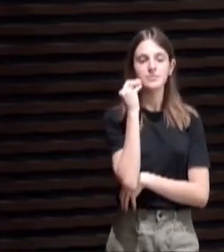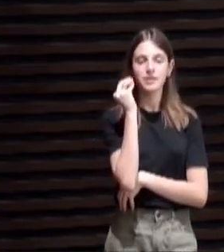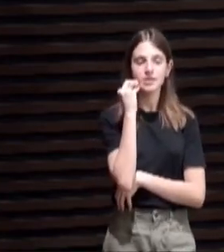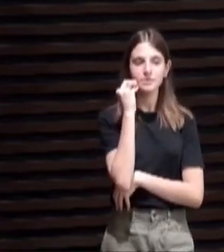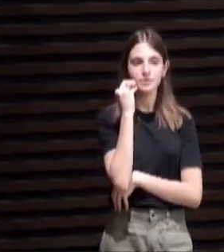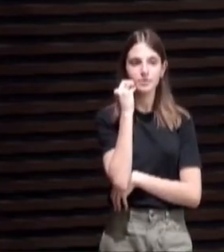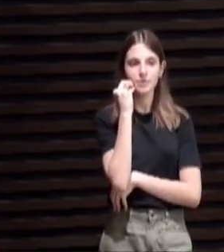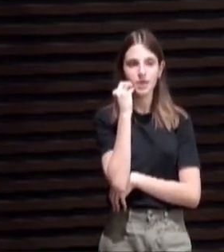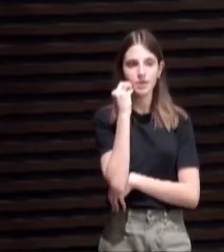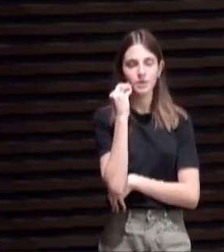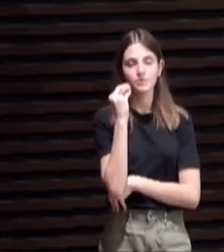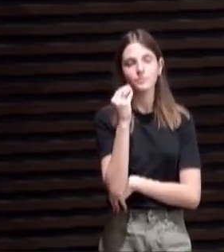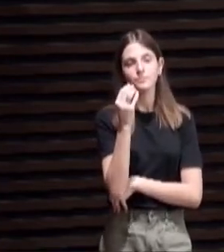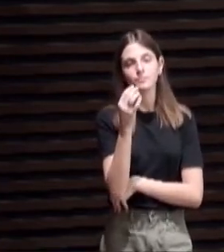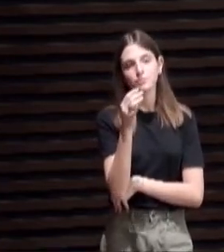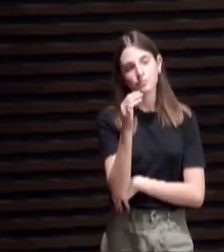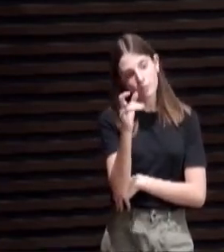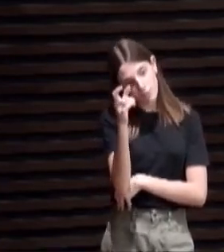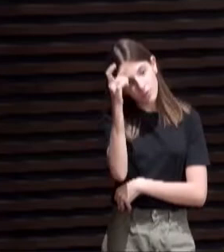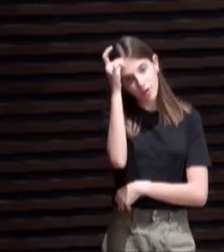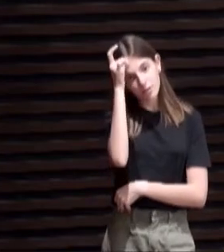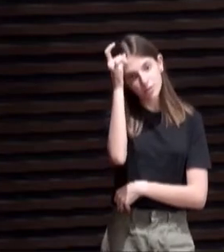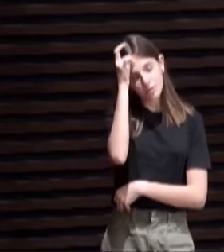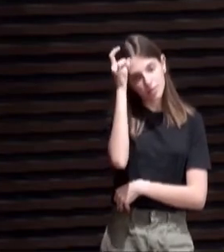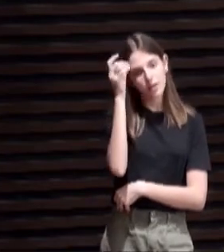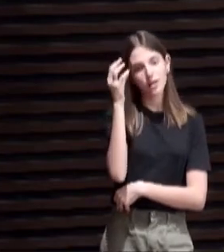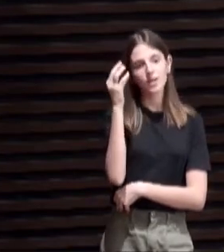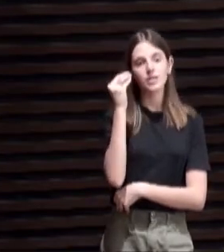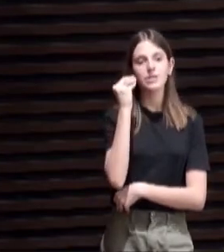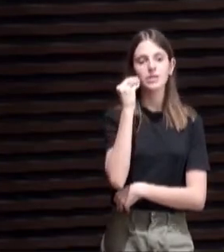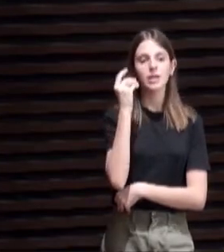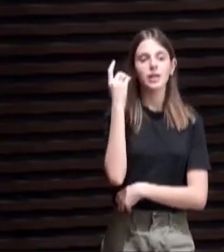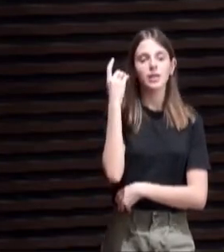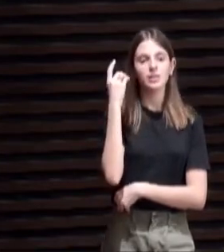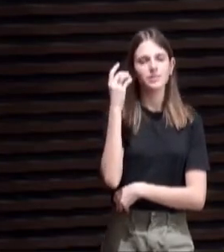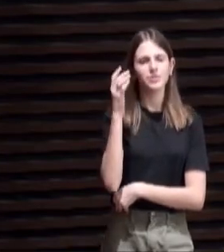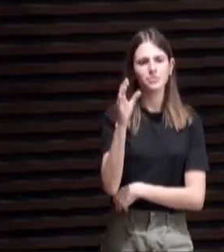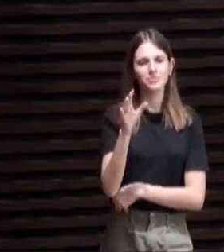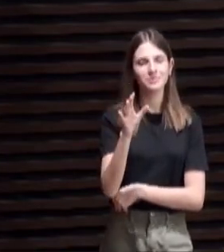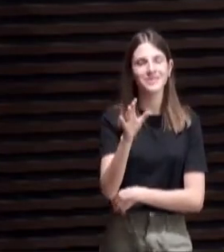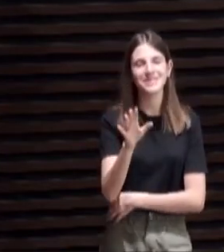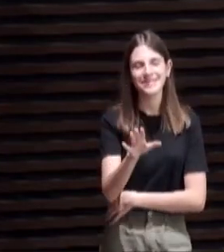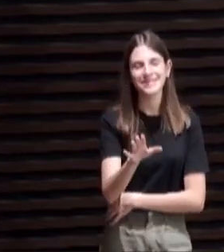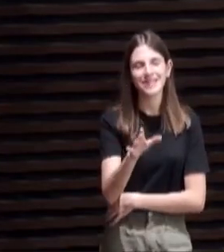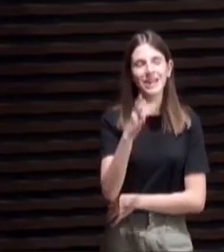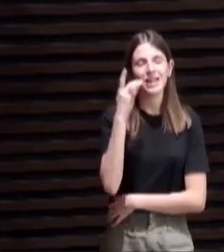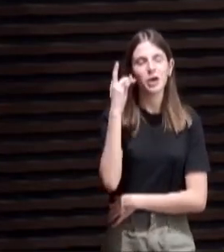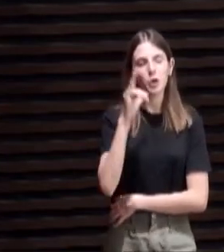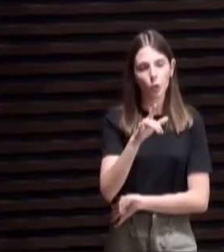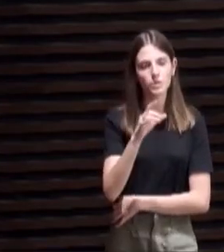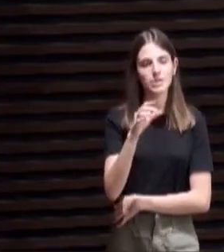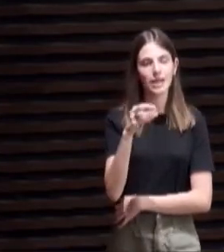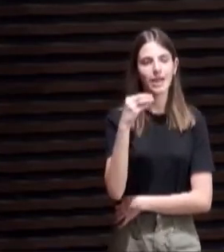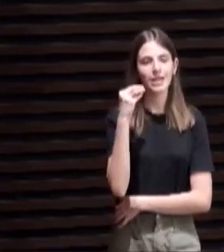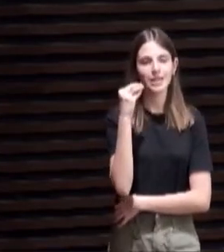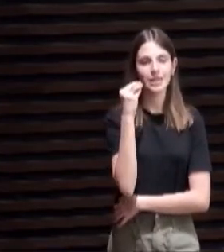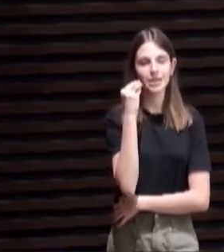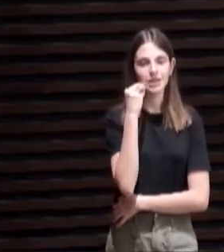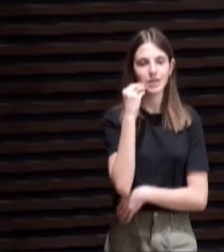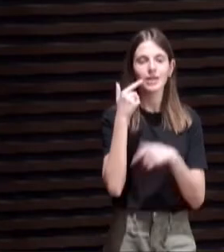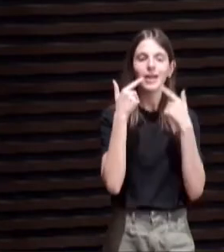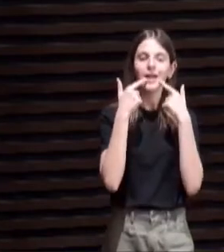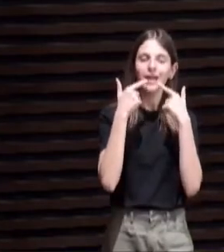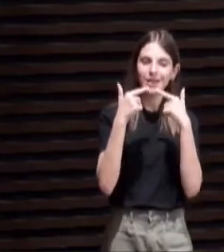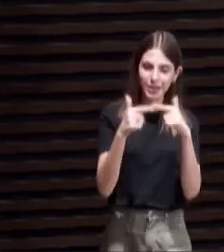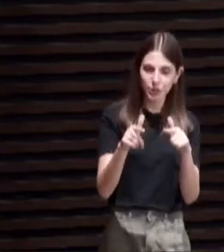ela consegue ter a linguagem, ela consegue ter o jeito, ela consegue até provar dos benefícios que o povo de